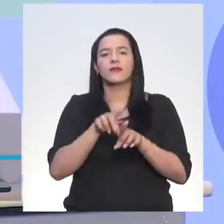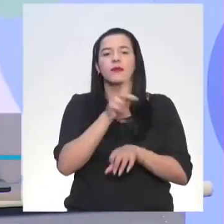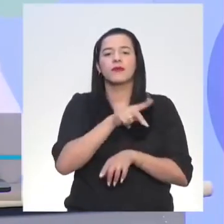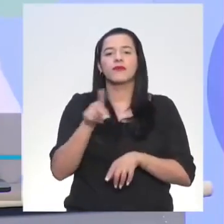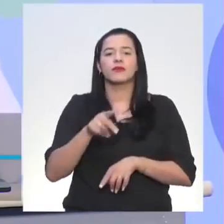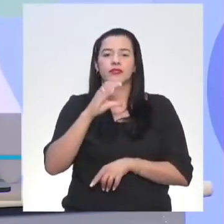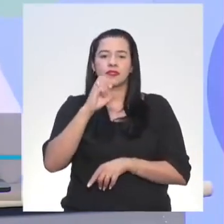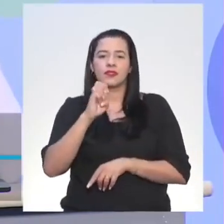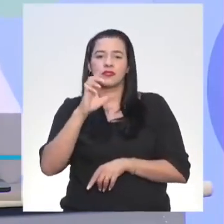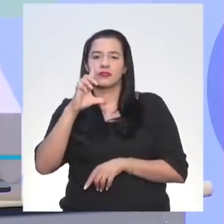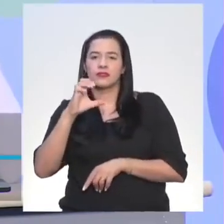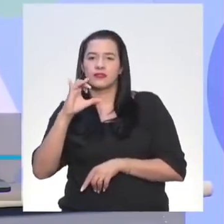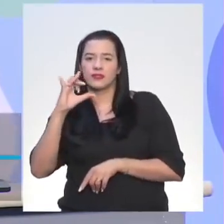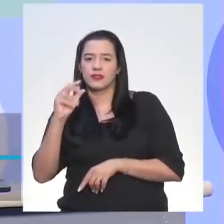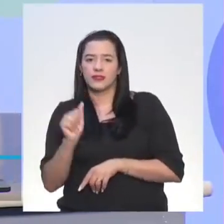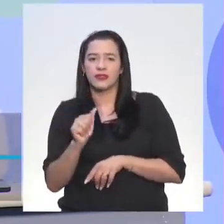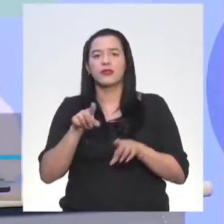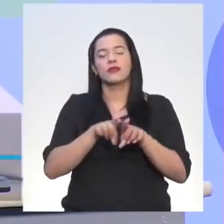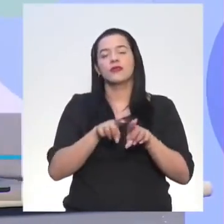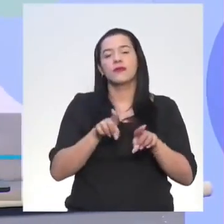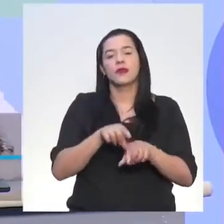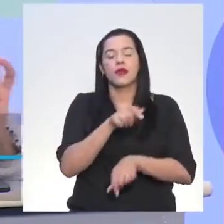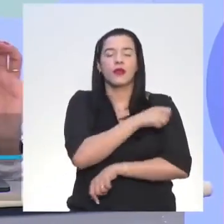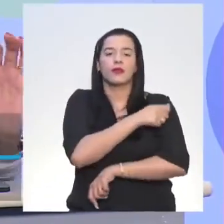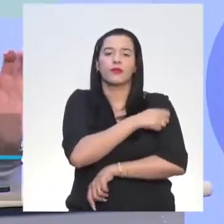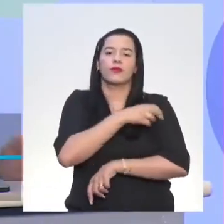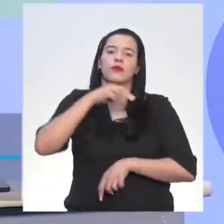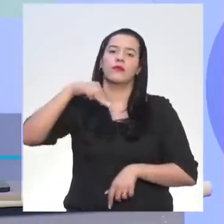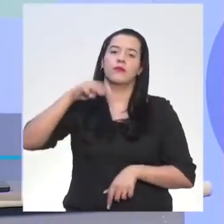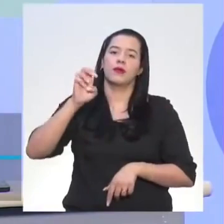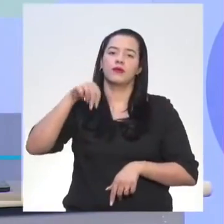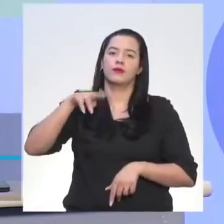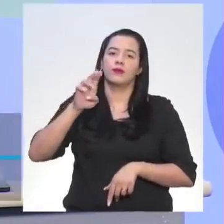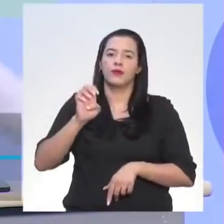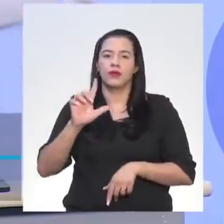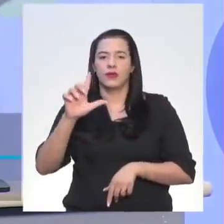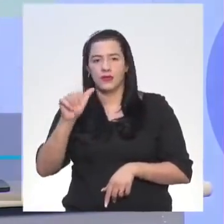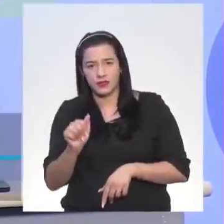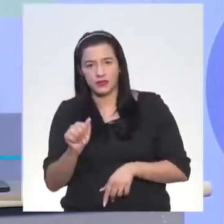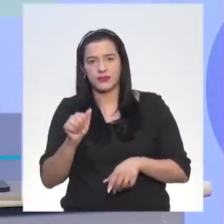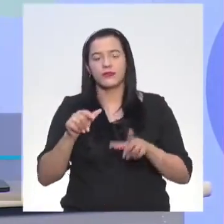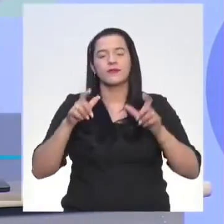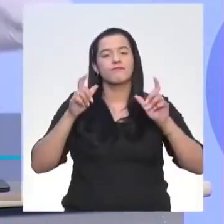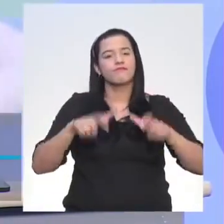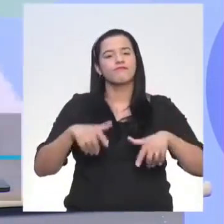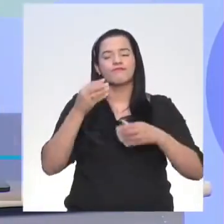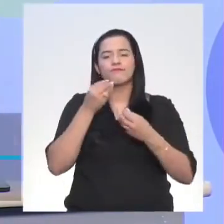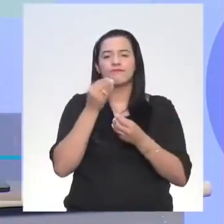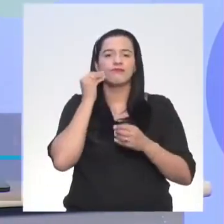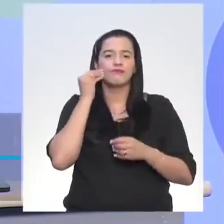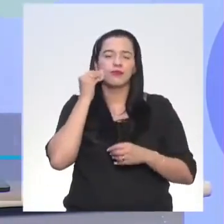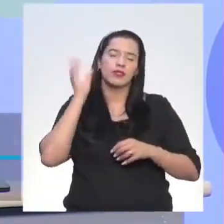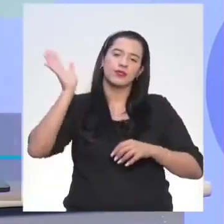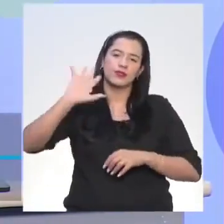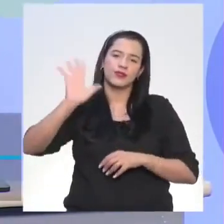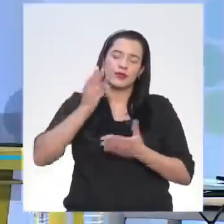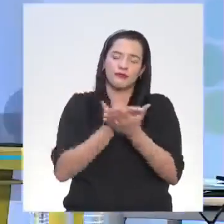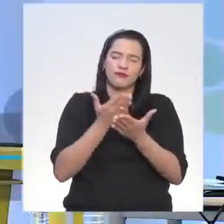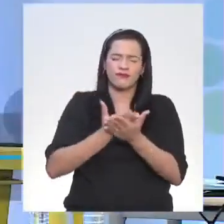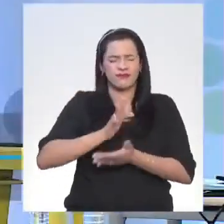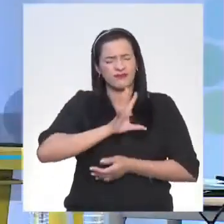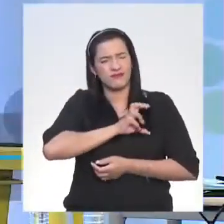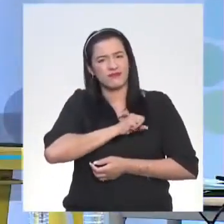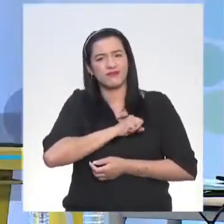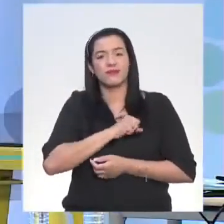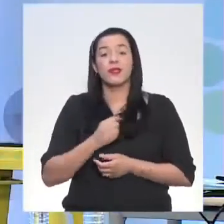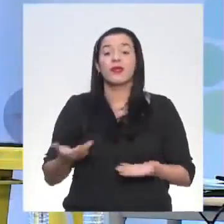Maria Elisa e a aluna Manuela, que está aqui com a gente no Barão Geraldo de Campinas. Um beijo, Show. eu amei a aula, parabéns, é isso aí. gente.